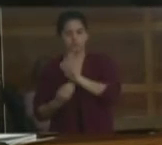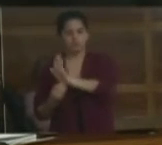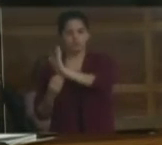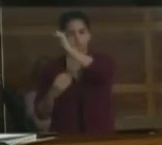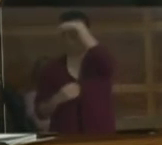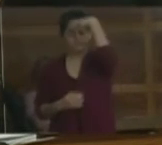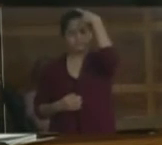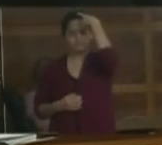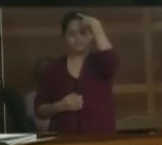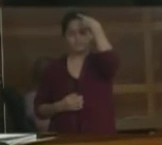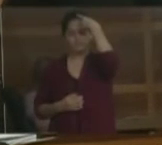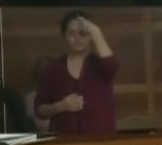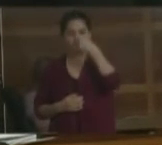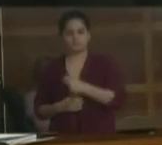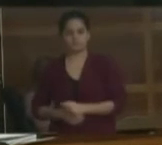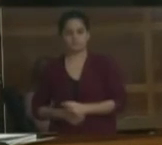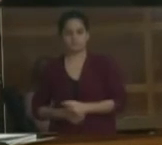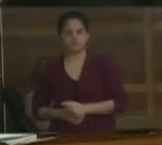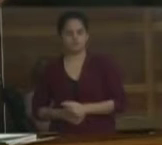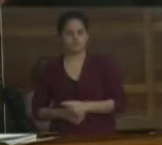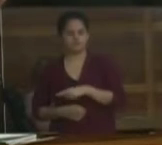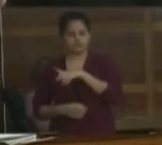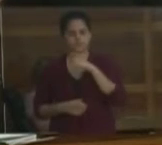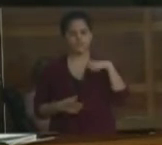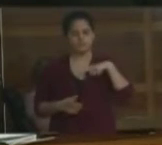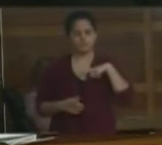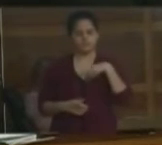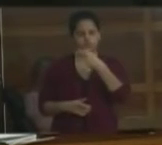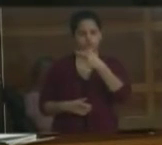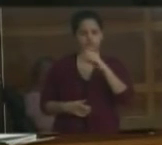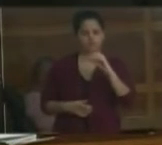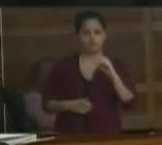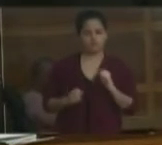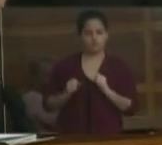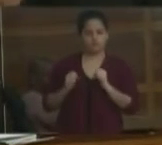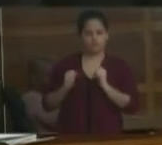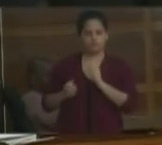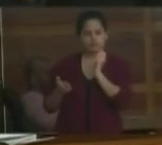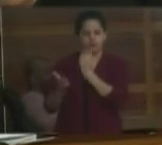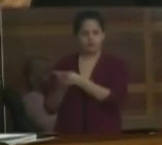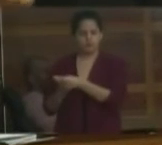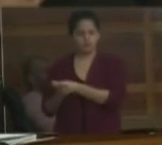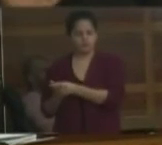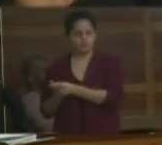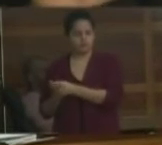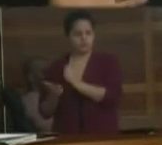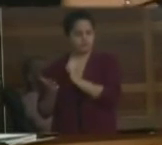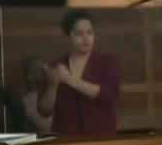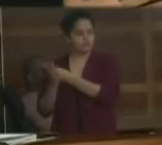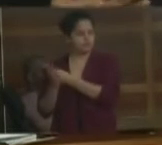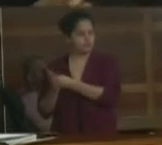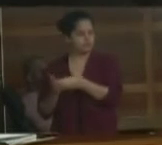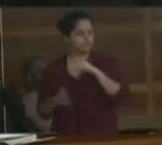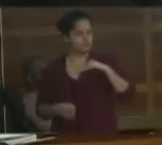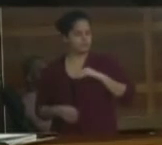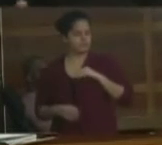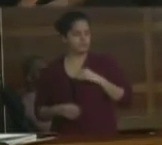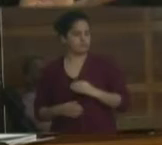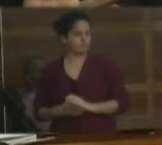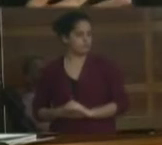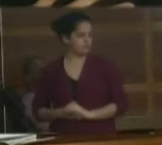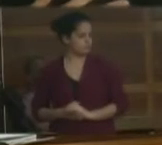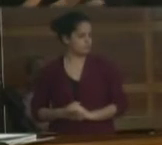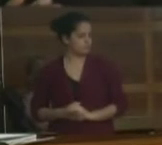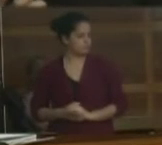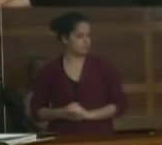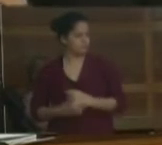um bia mas você tem 700 que você pode utilizar para pagar pessoal é isso que nós tempo quer é o estudo que eu vou entregar para